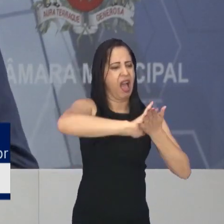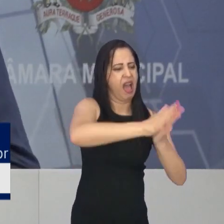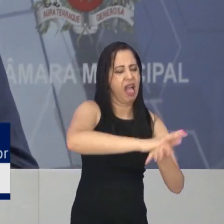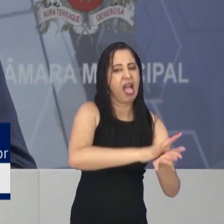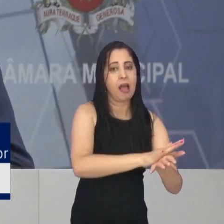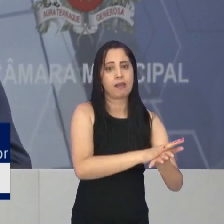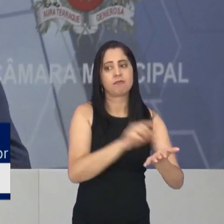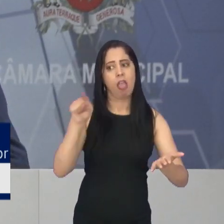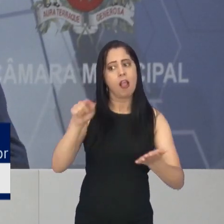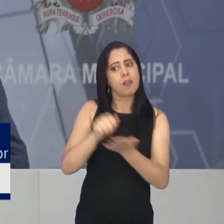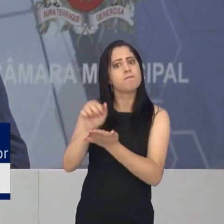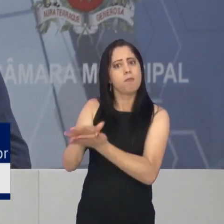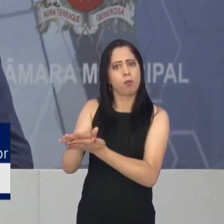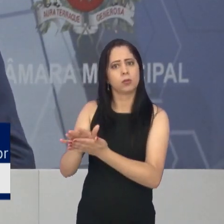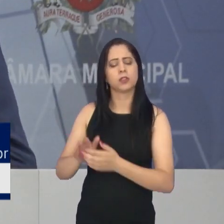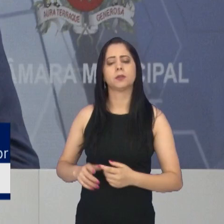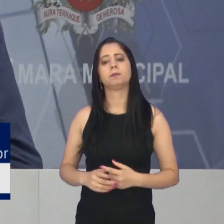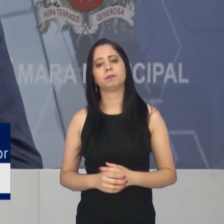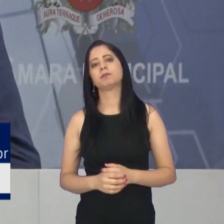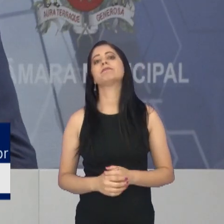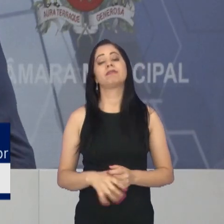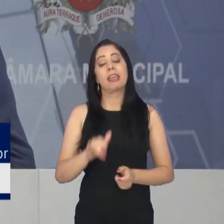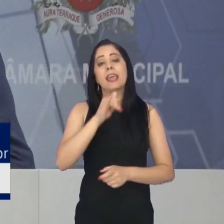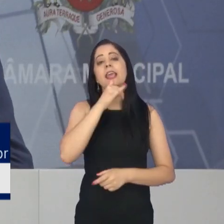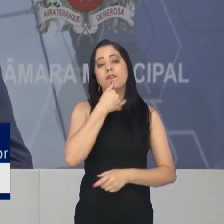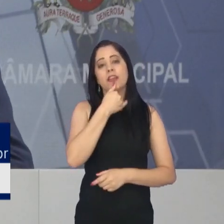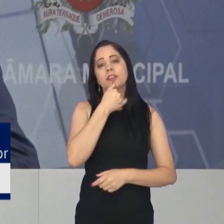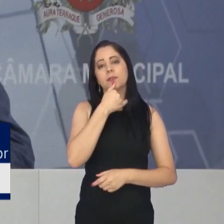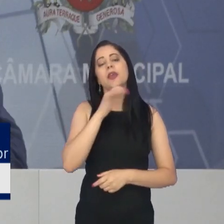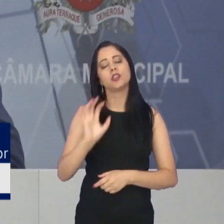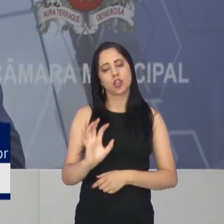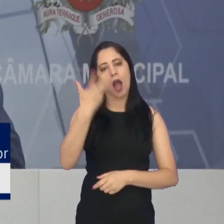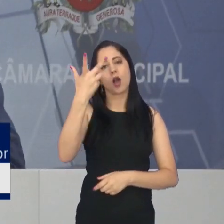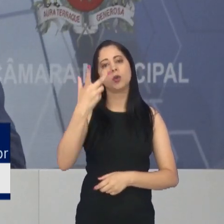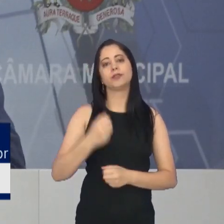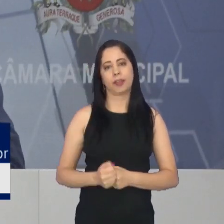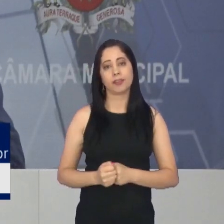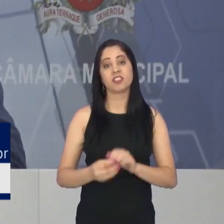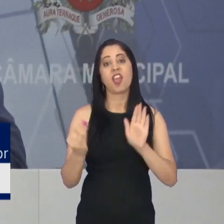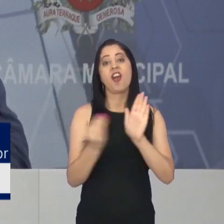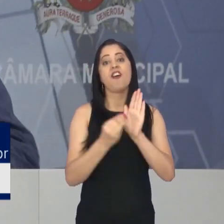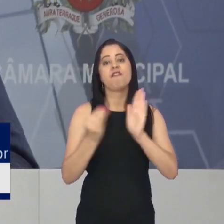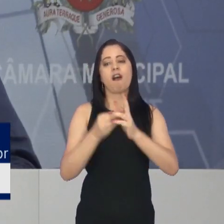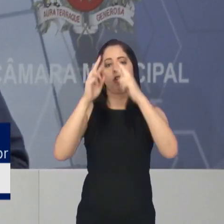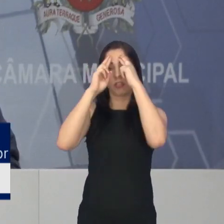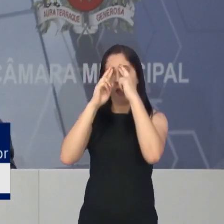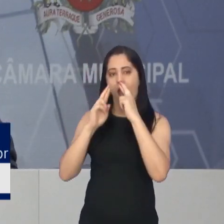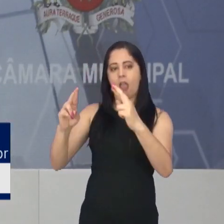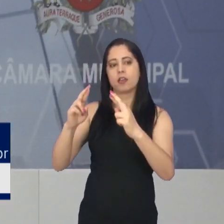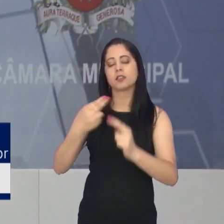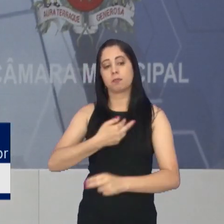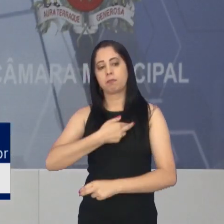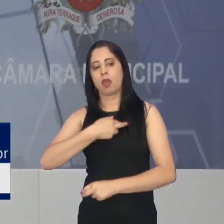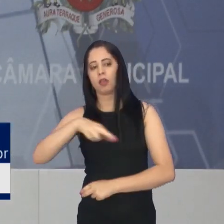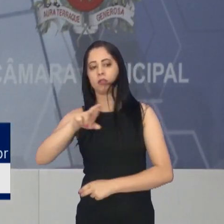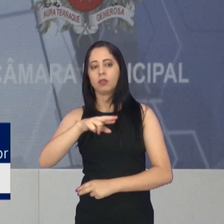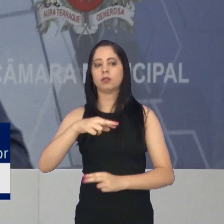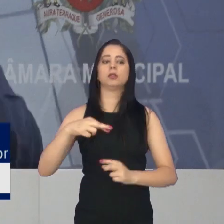não são raros os casos de intolerância religiosa praticada contra diversos segmentos